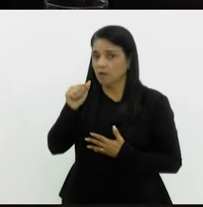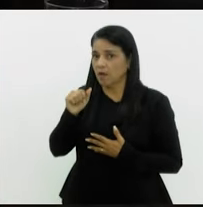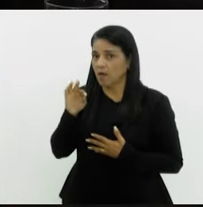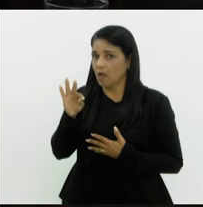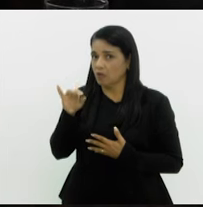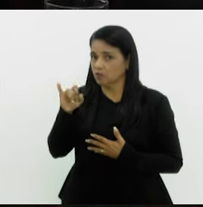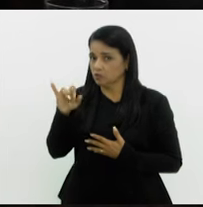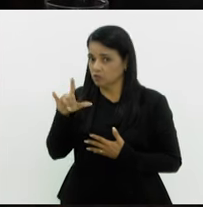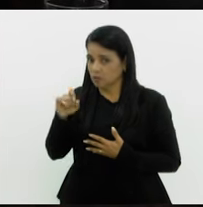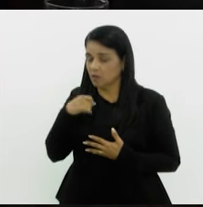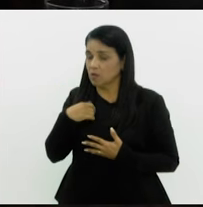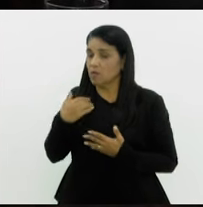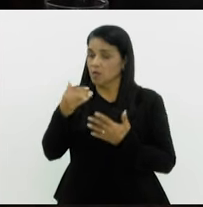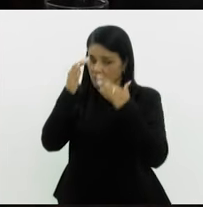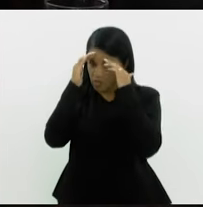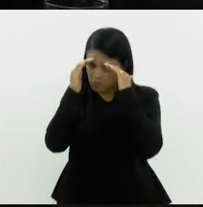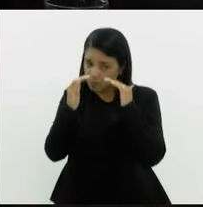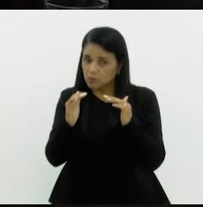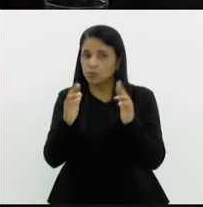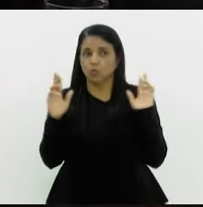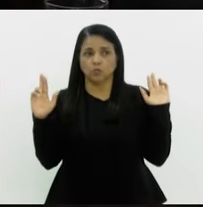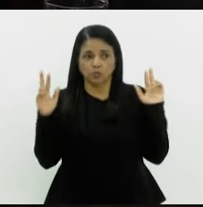Isso. Extremamente respeitoso.